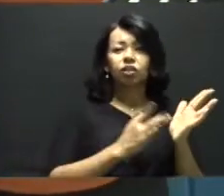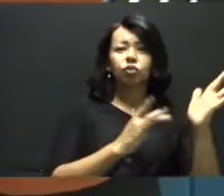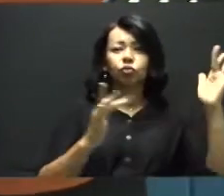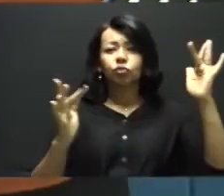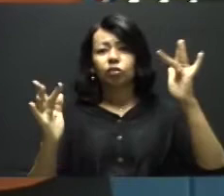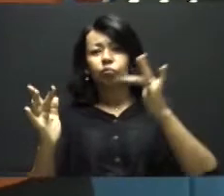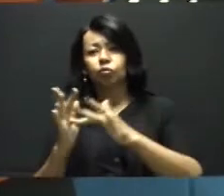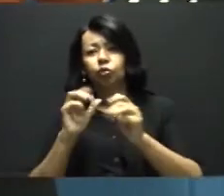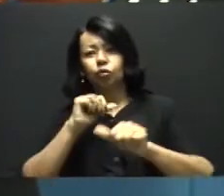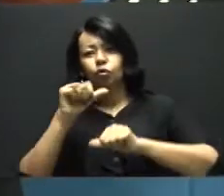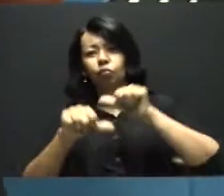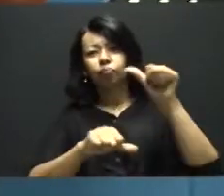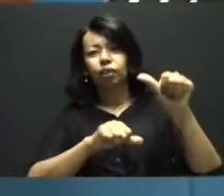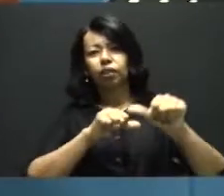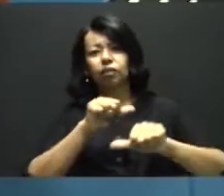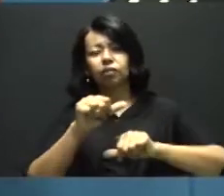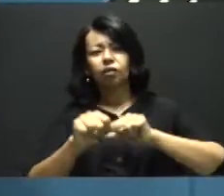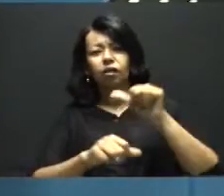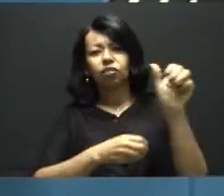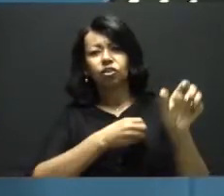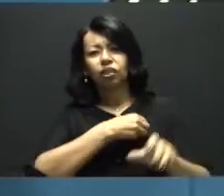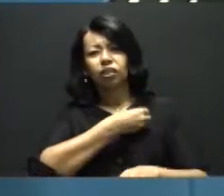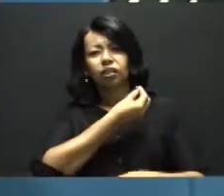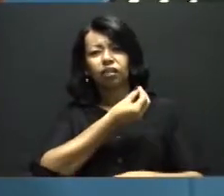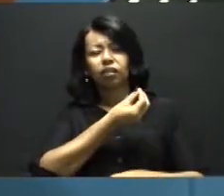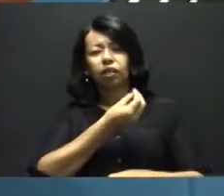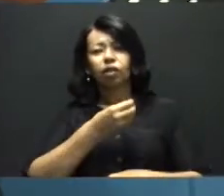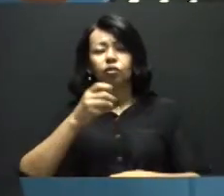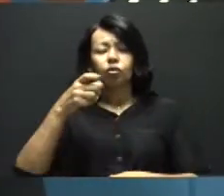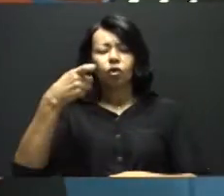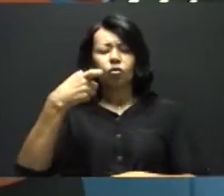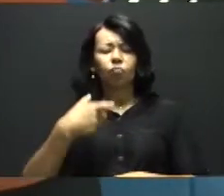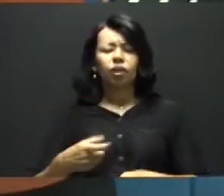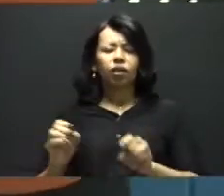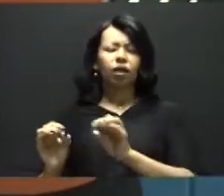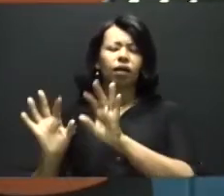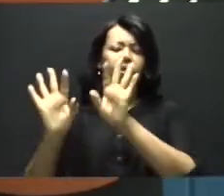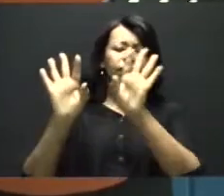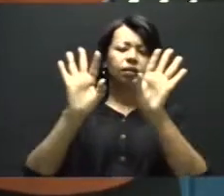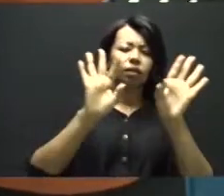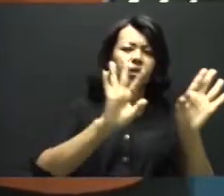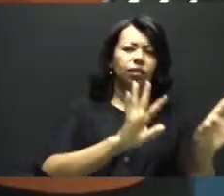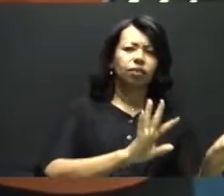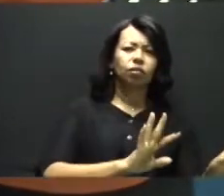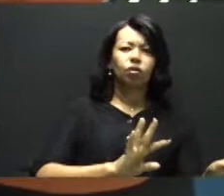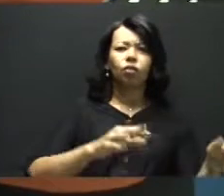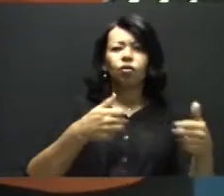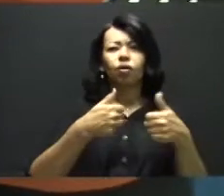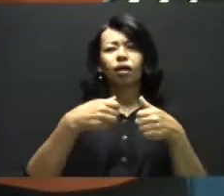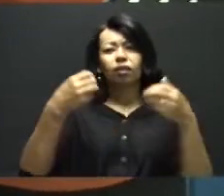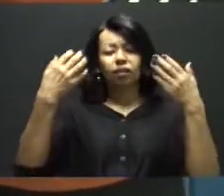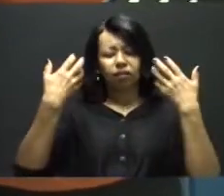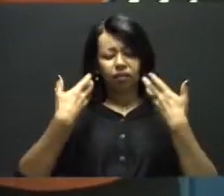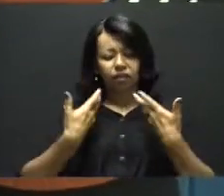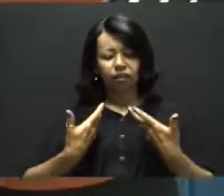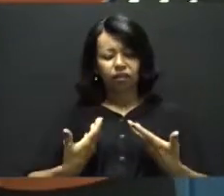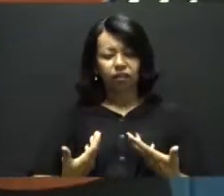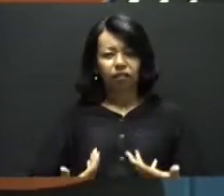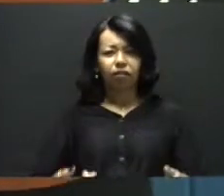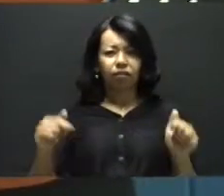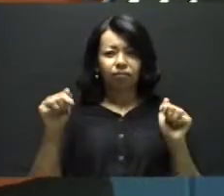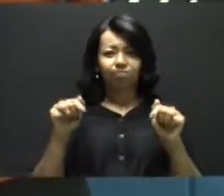jesus mudou minha sorte ou milagre estou aqui